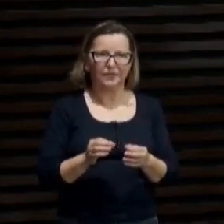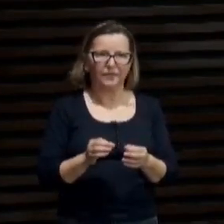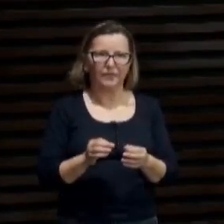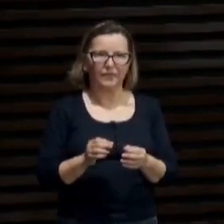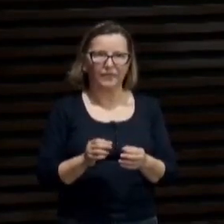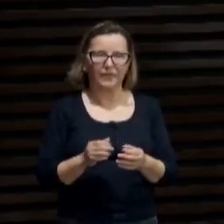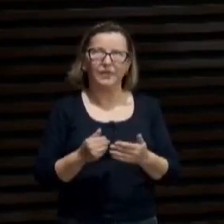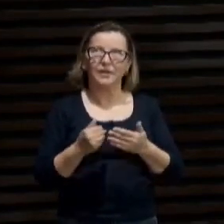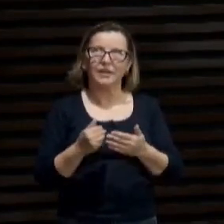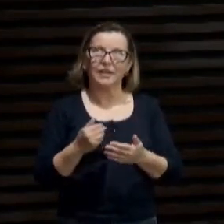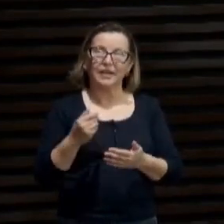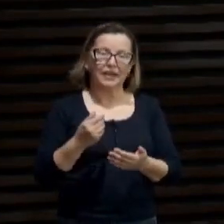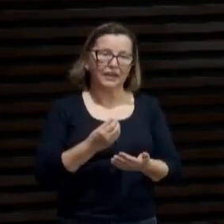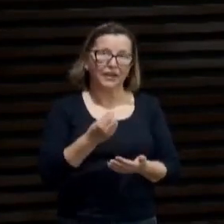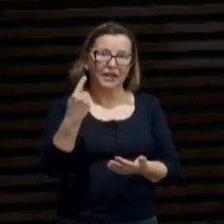injustiçou.